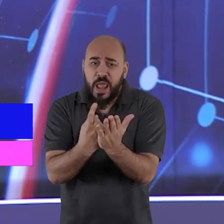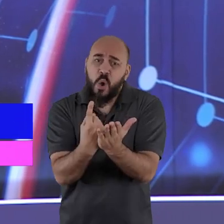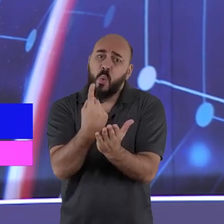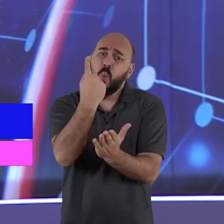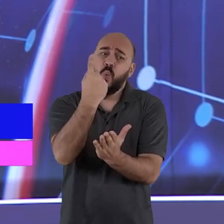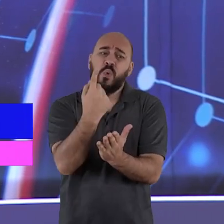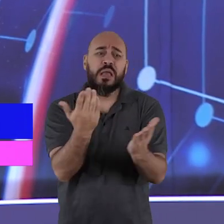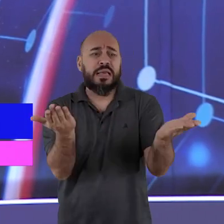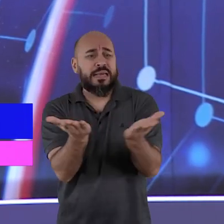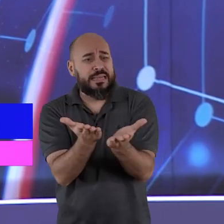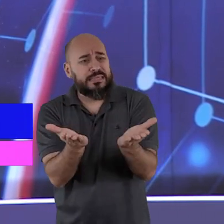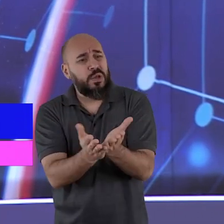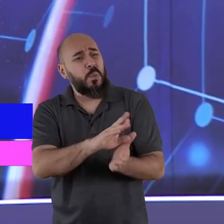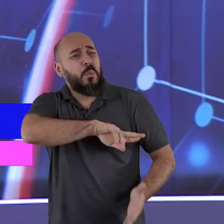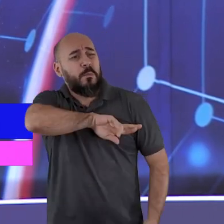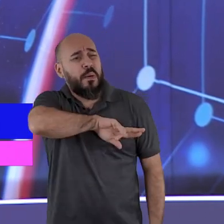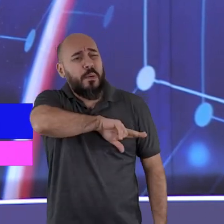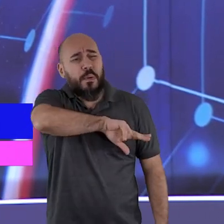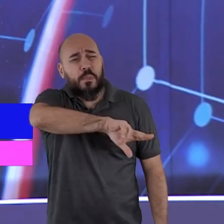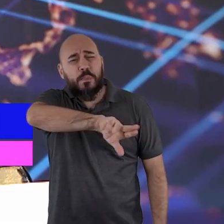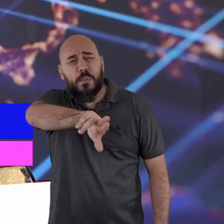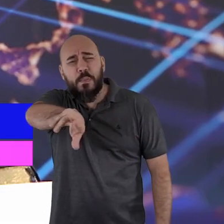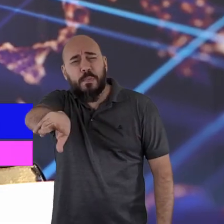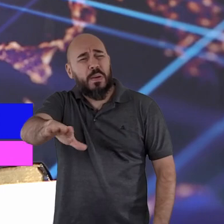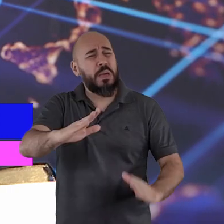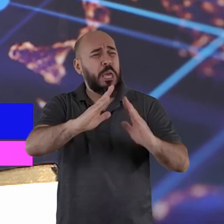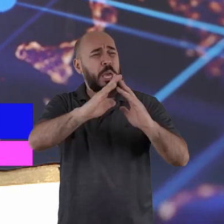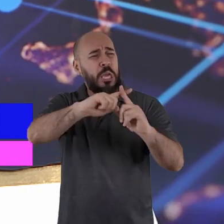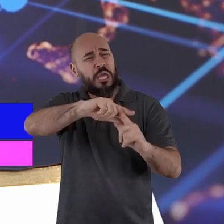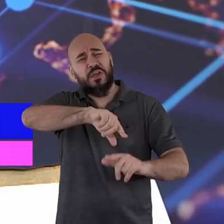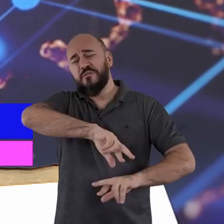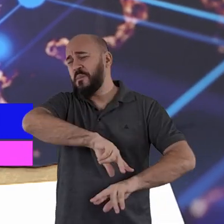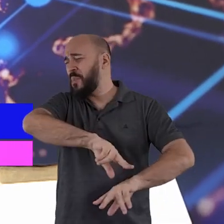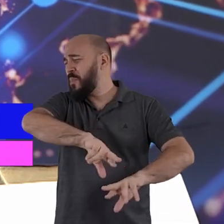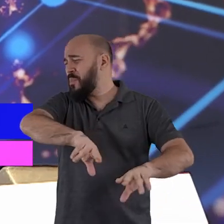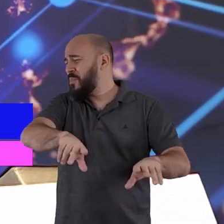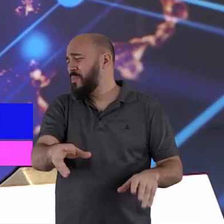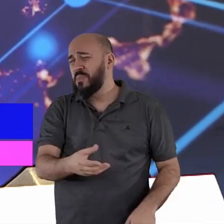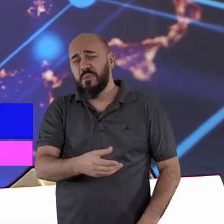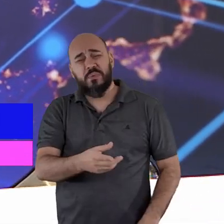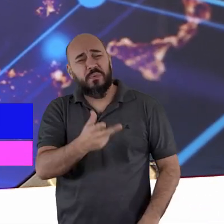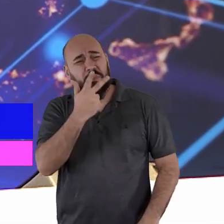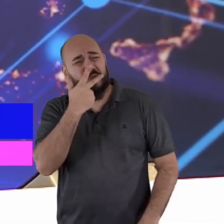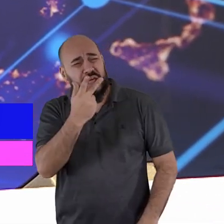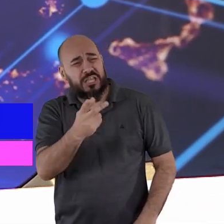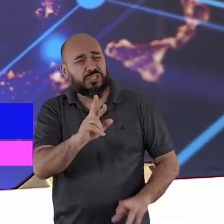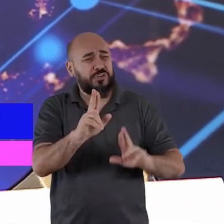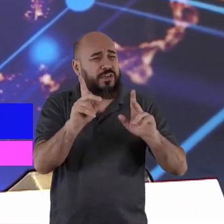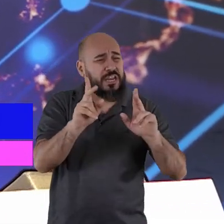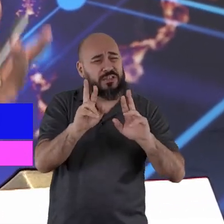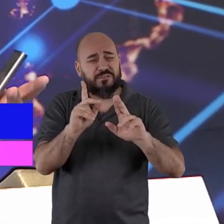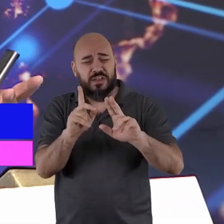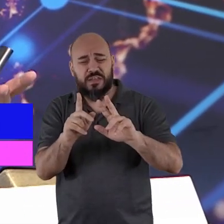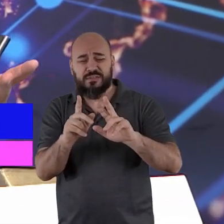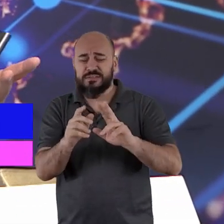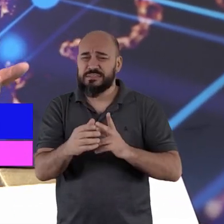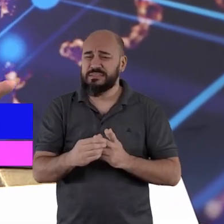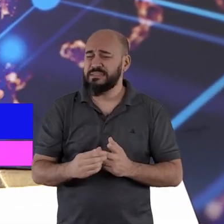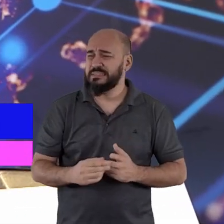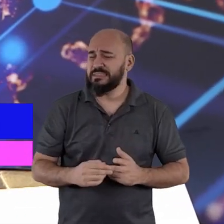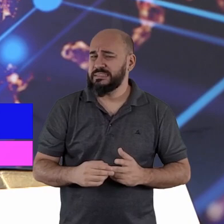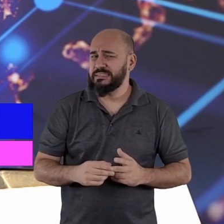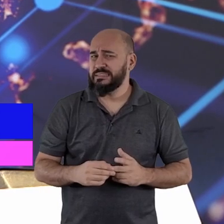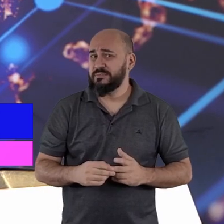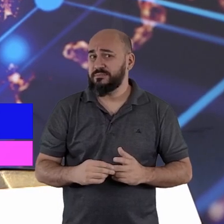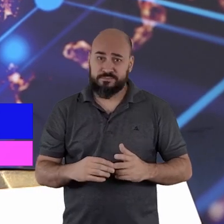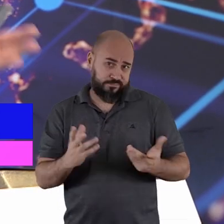diferentes interpretações? É quase impossível contar o número de denominações